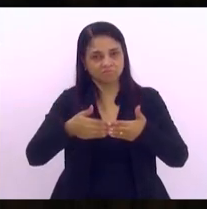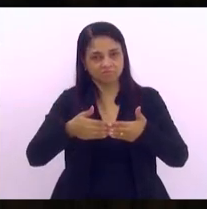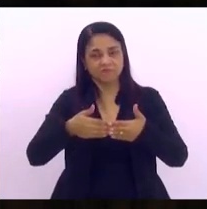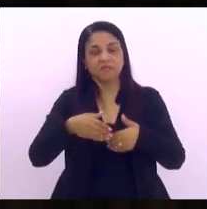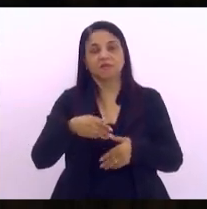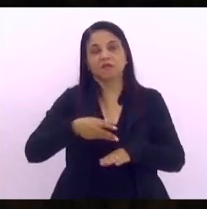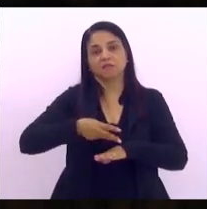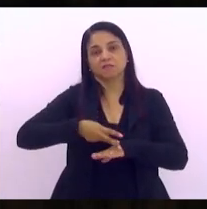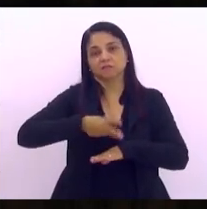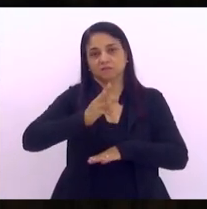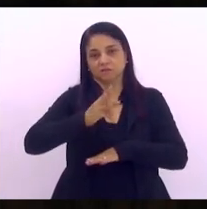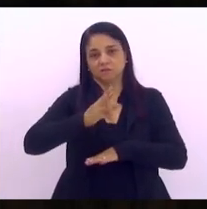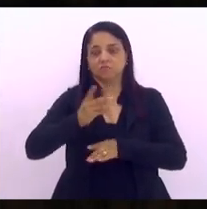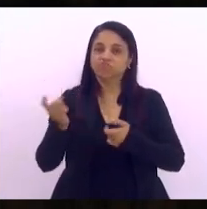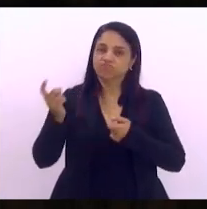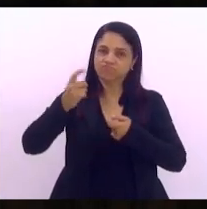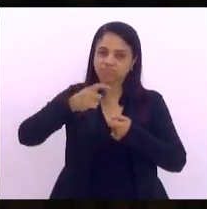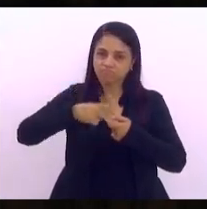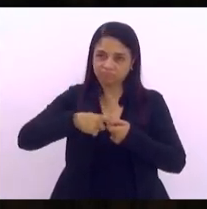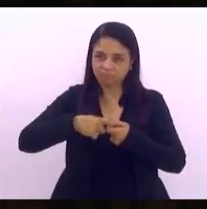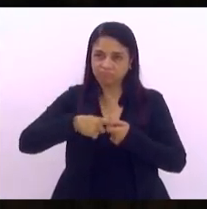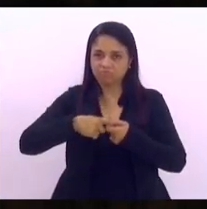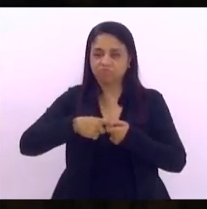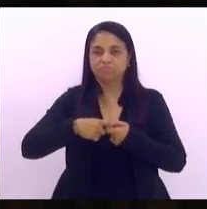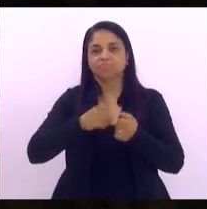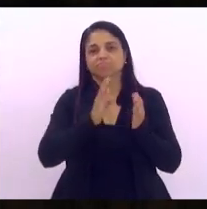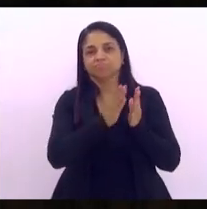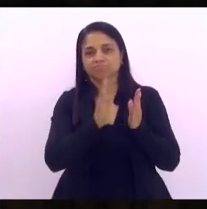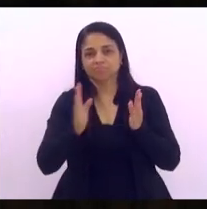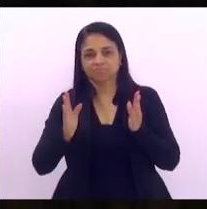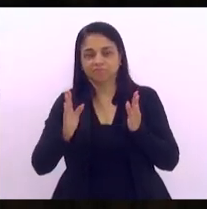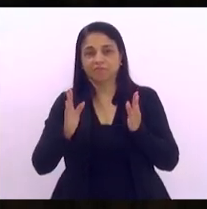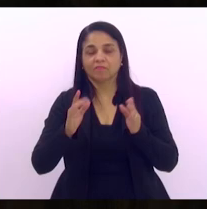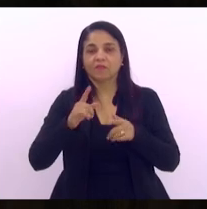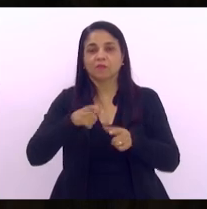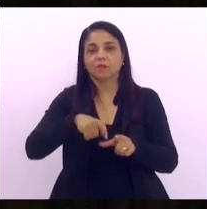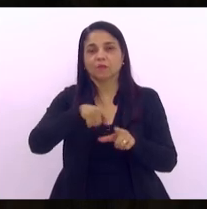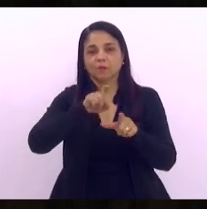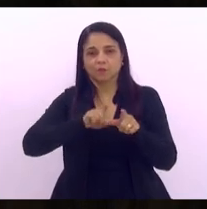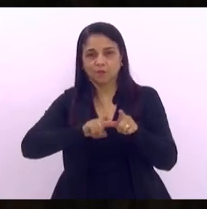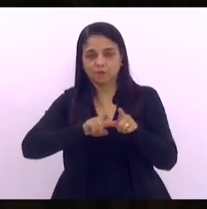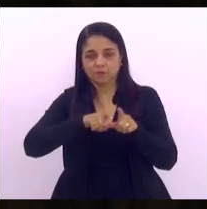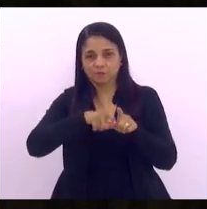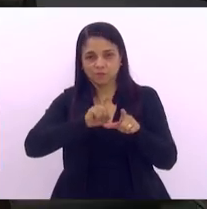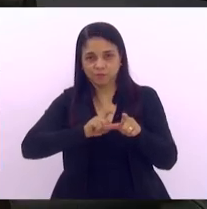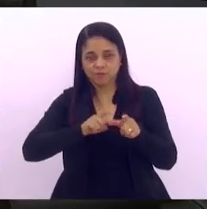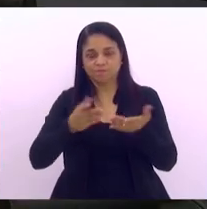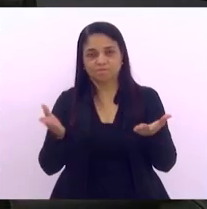15 horas, quando retornaremos com a ordem do dia. Está suspensa a sessão.